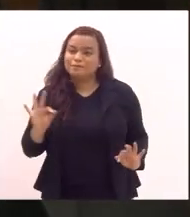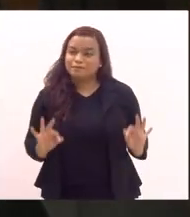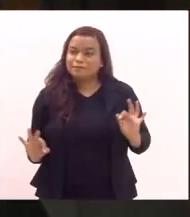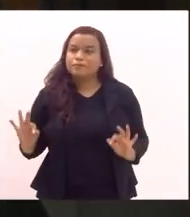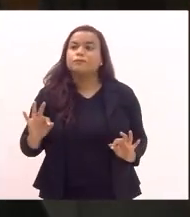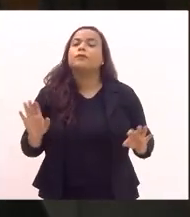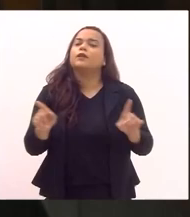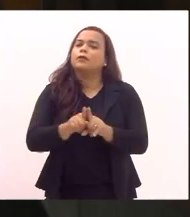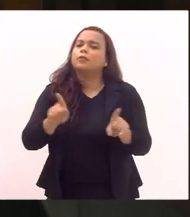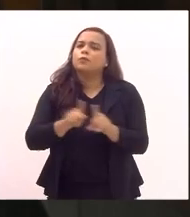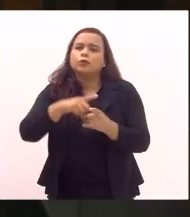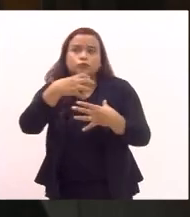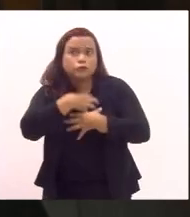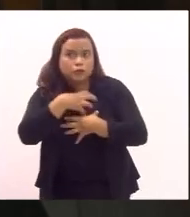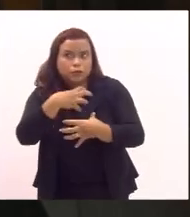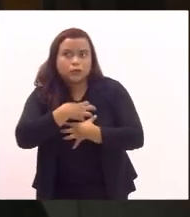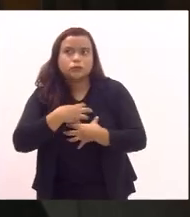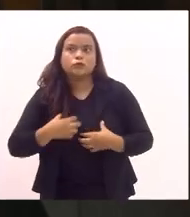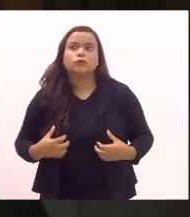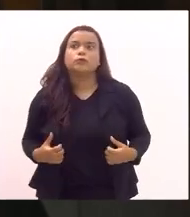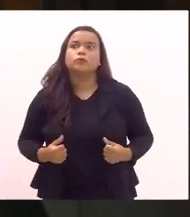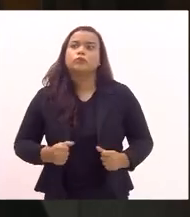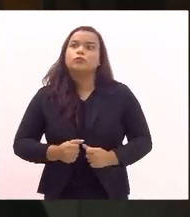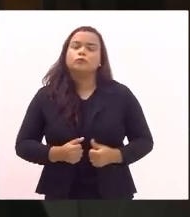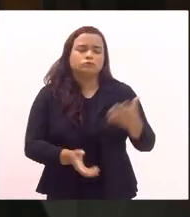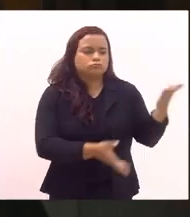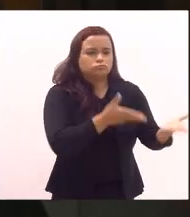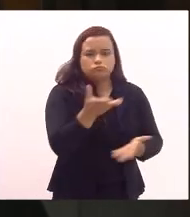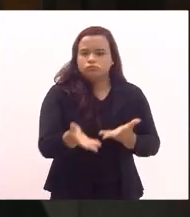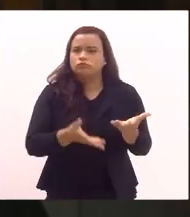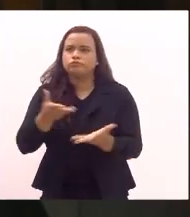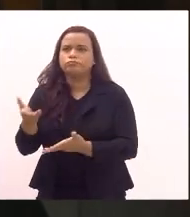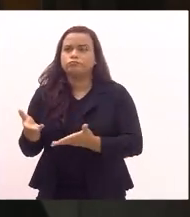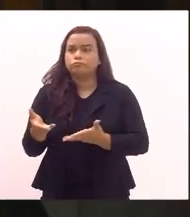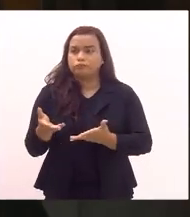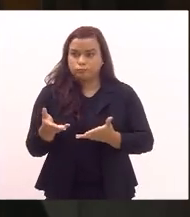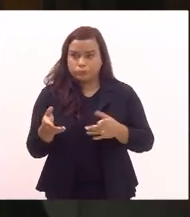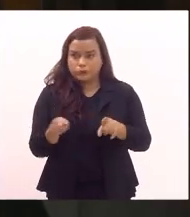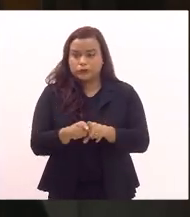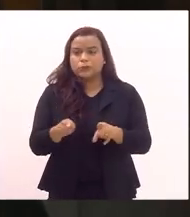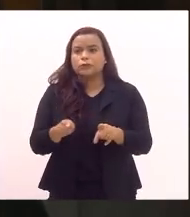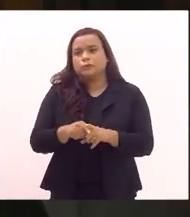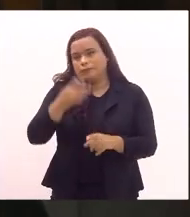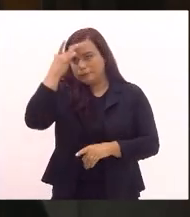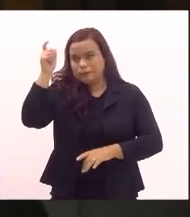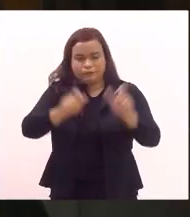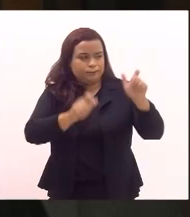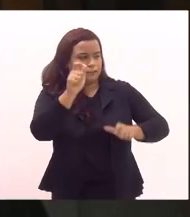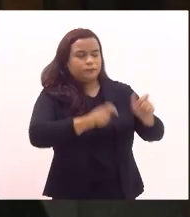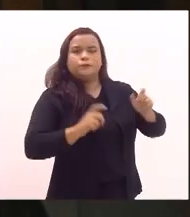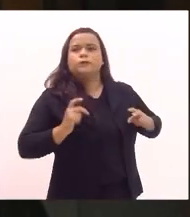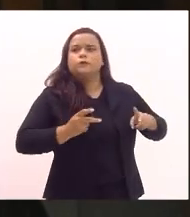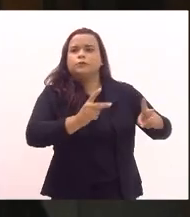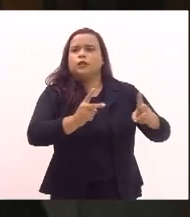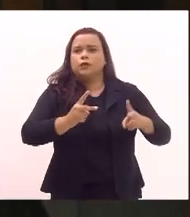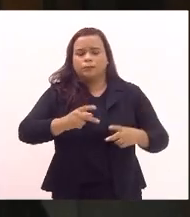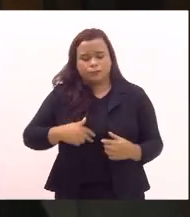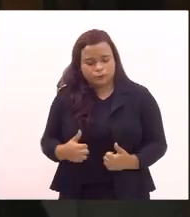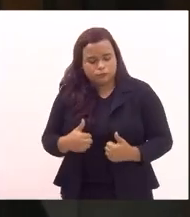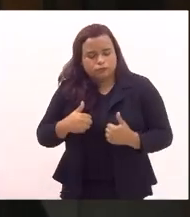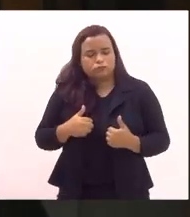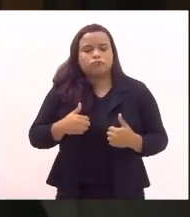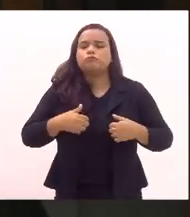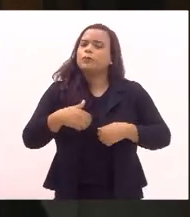a sua forma de tratar praças e oficiais sempre com muita elegância